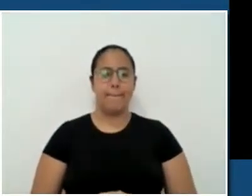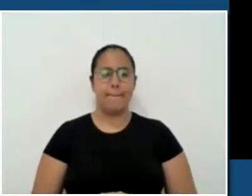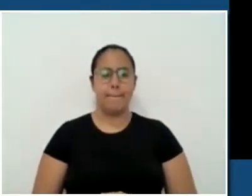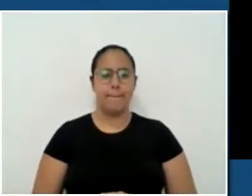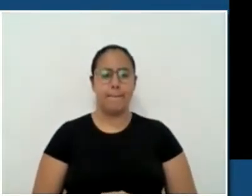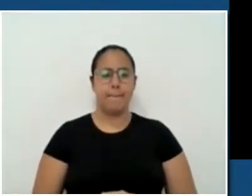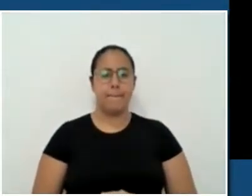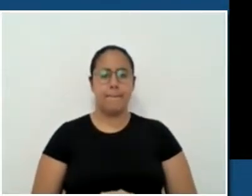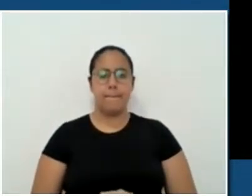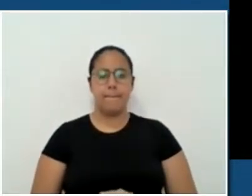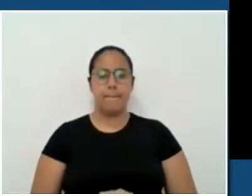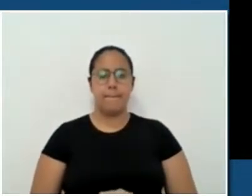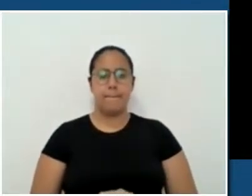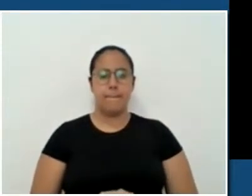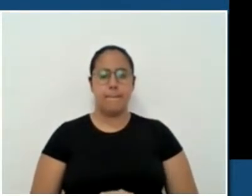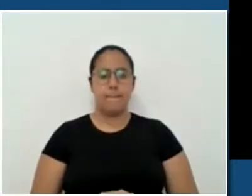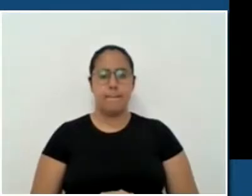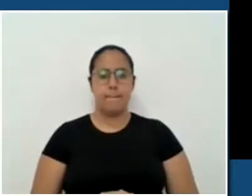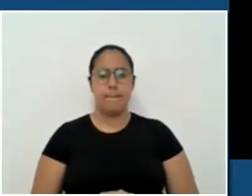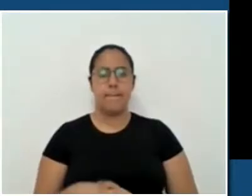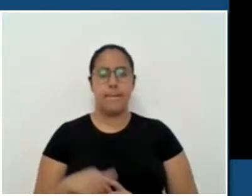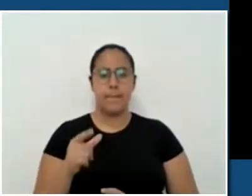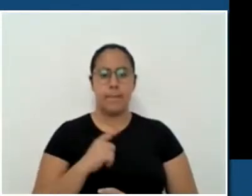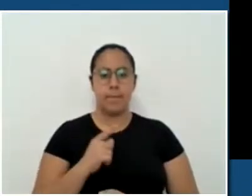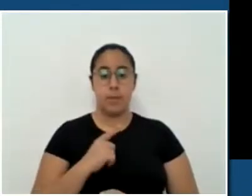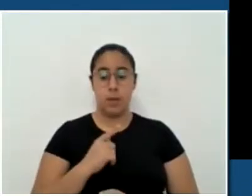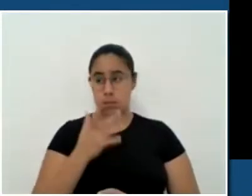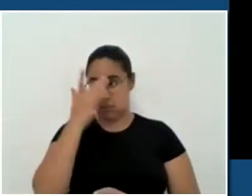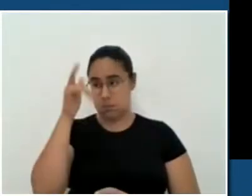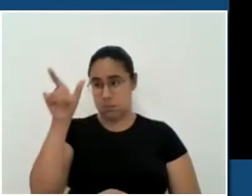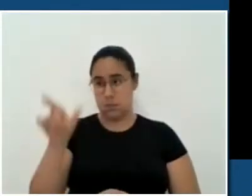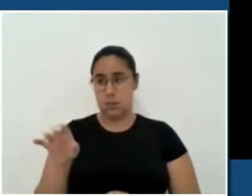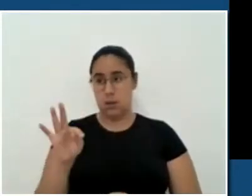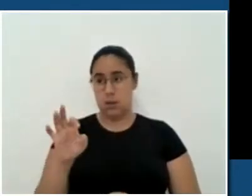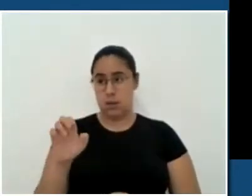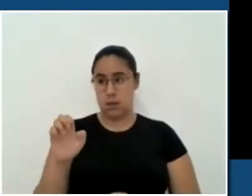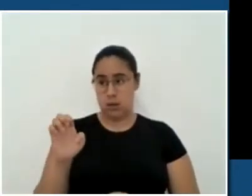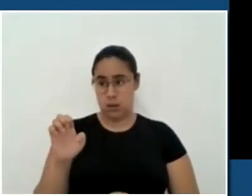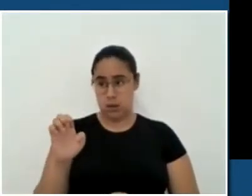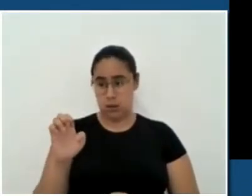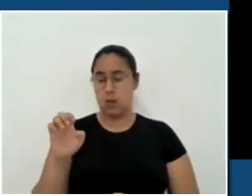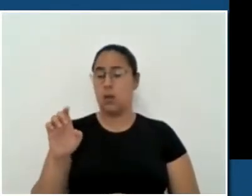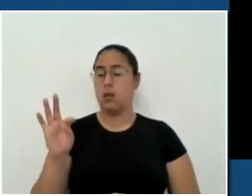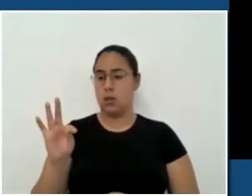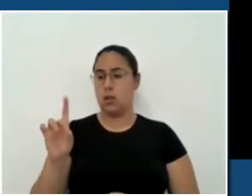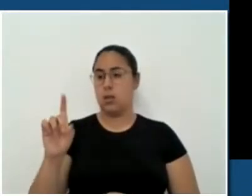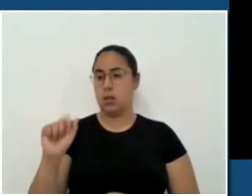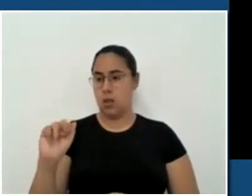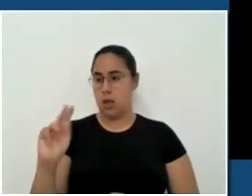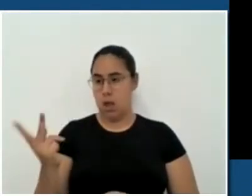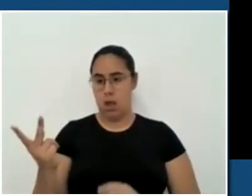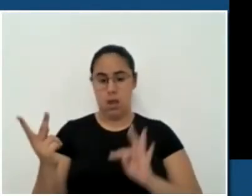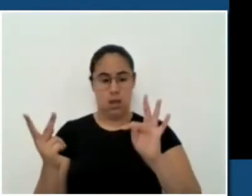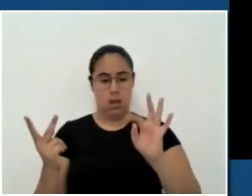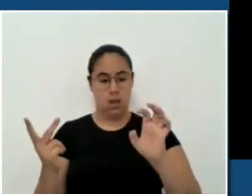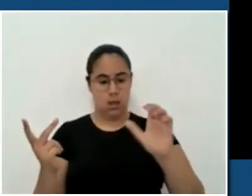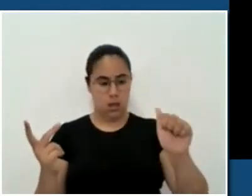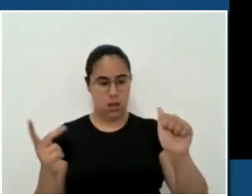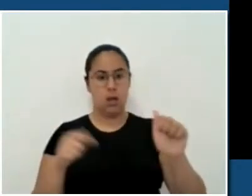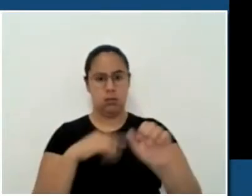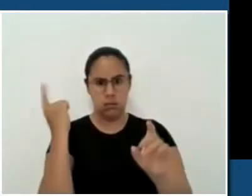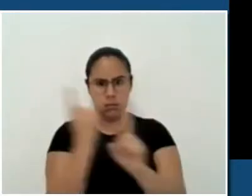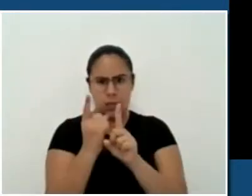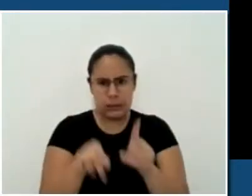o diagnóstico de TEA em comorbidade com TDAH não é simples e a avaliação por baterias de TEA escala não é o suficiente. Então, tem que ter uma